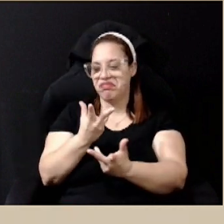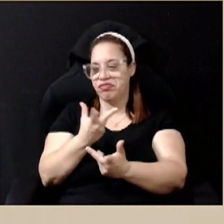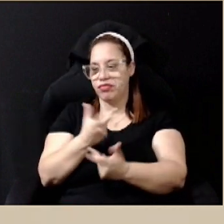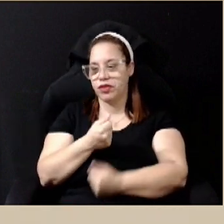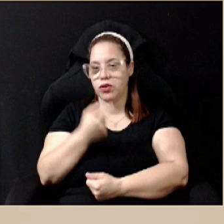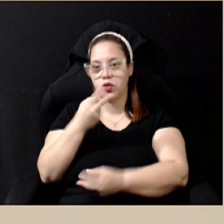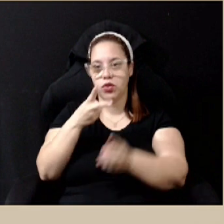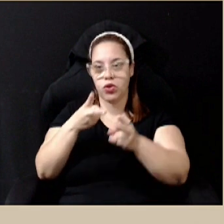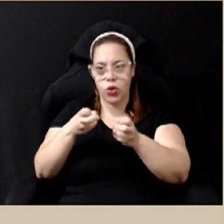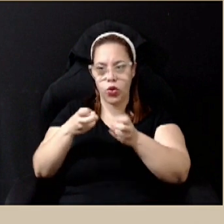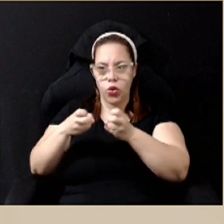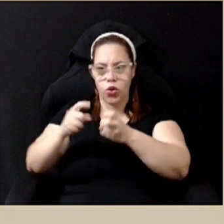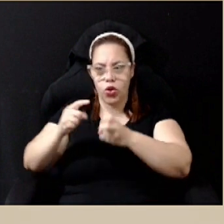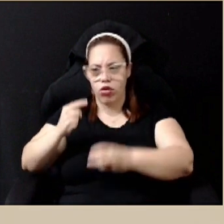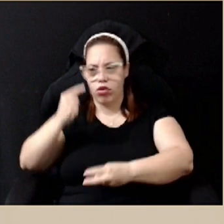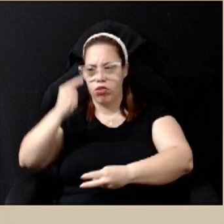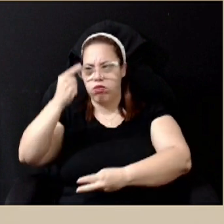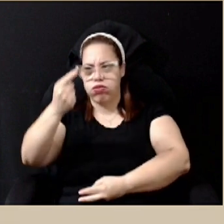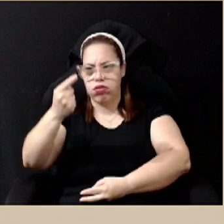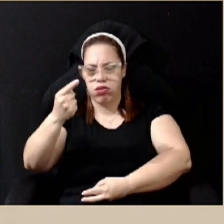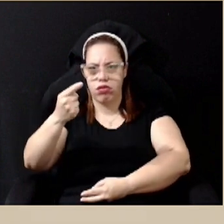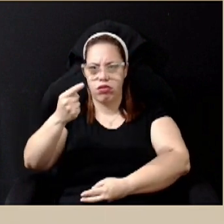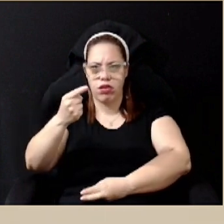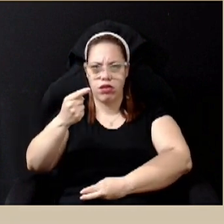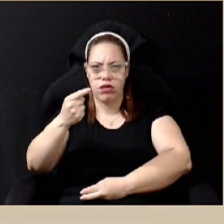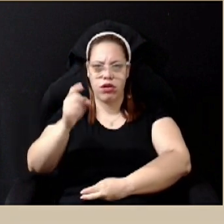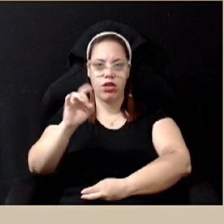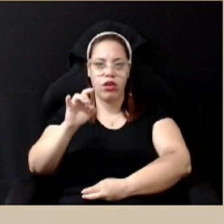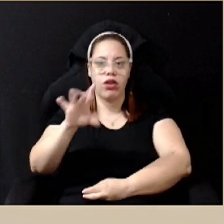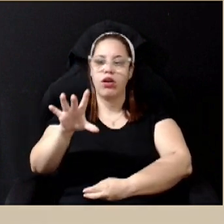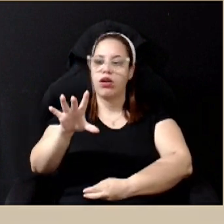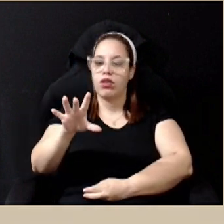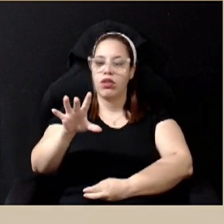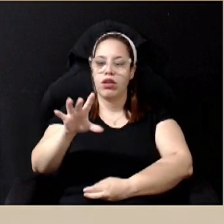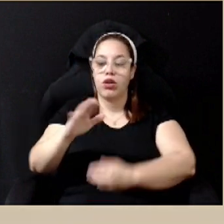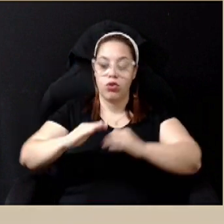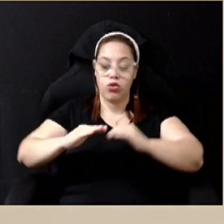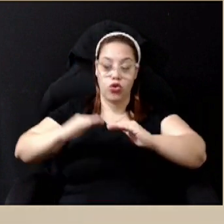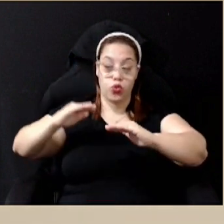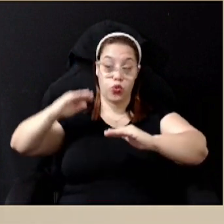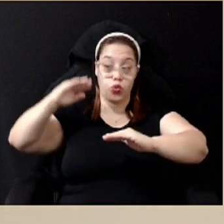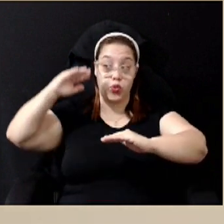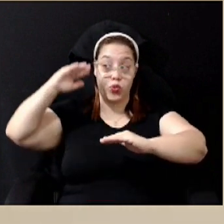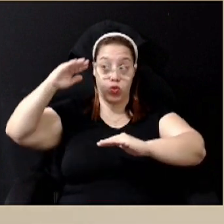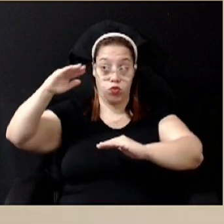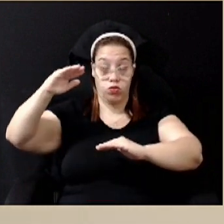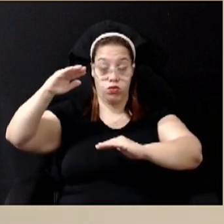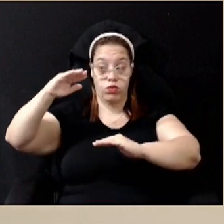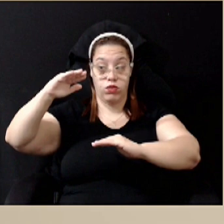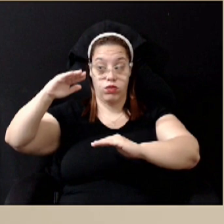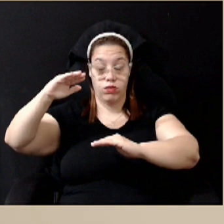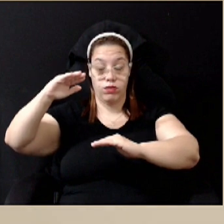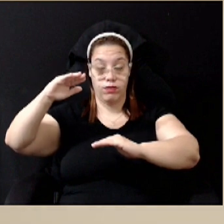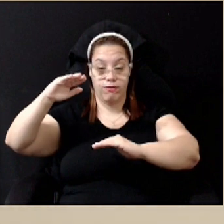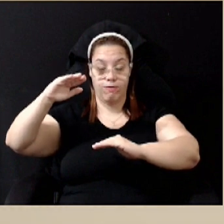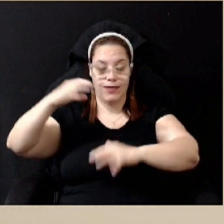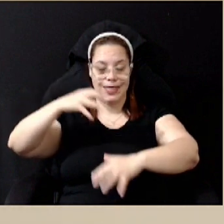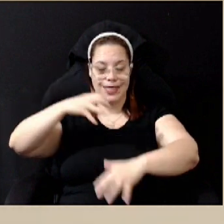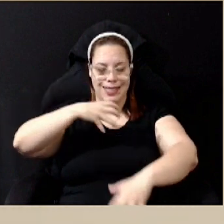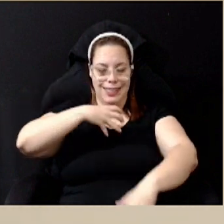Eu acho que é uma oportunidade não só de crescimento, de potência, mas de entendimento, sabe,